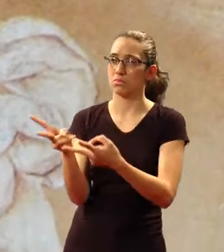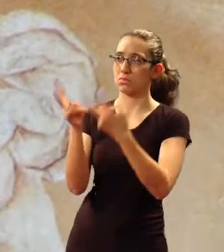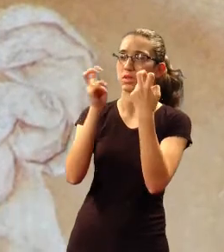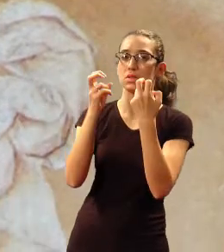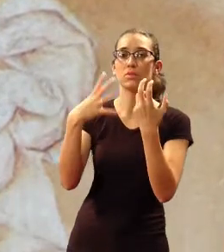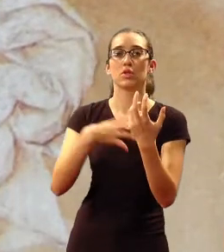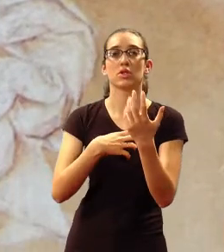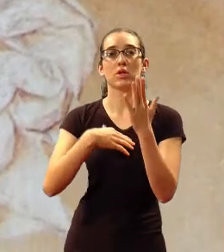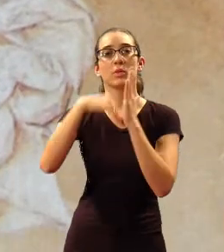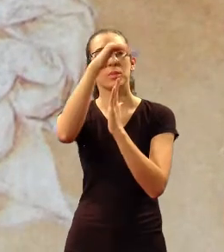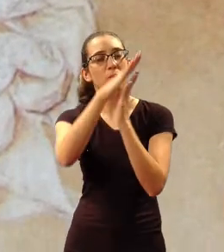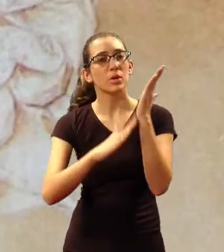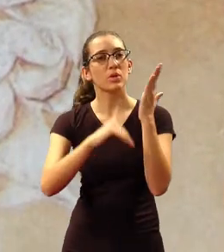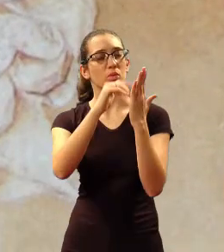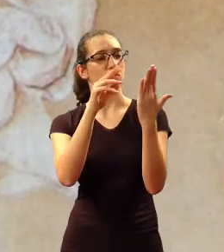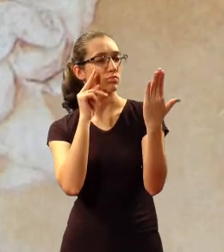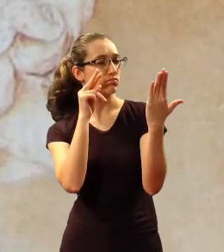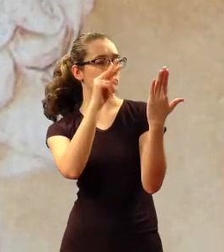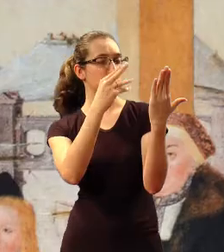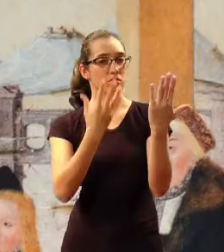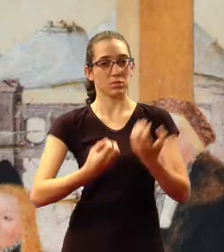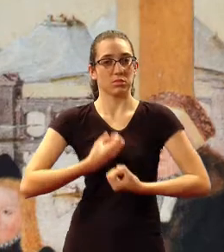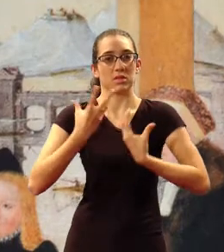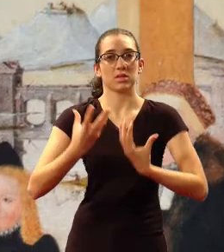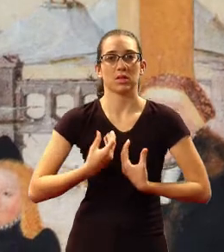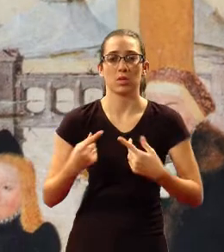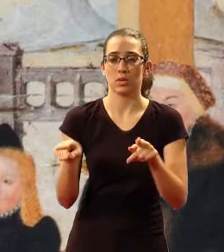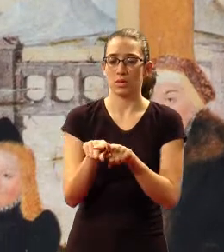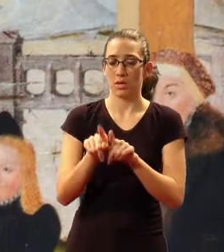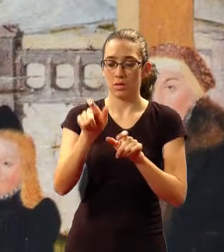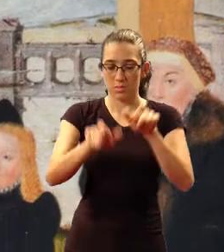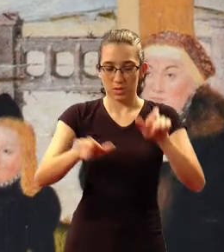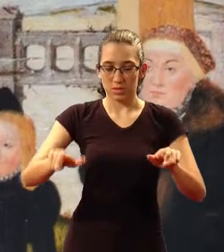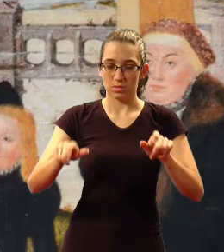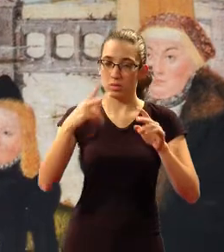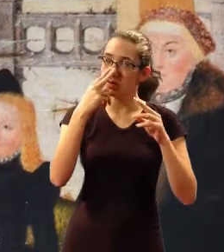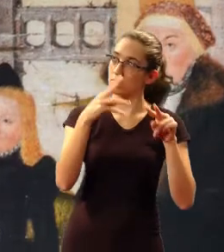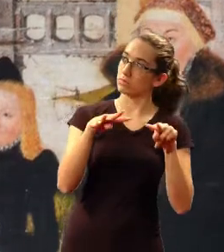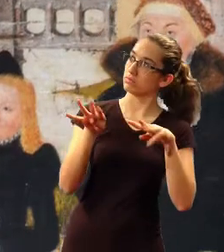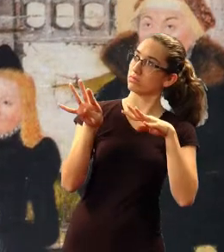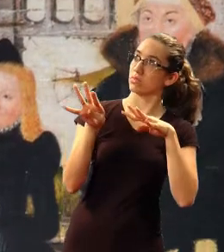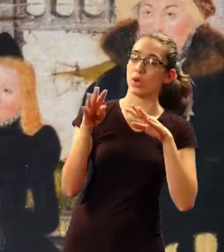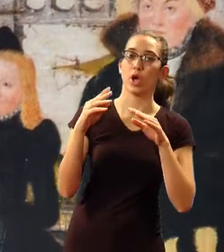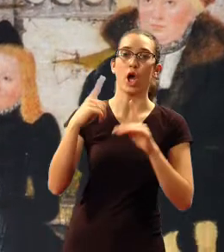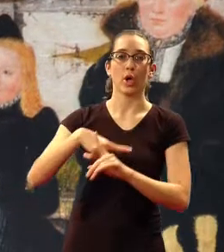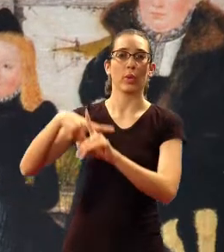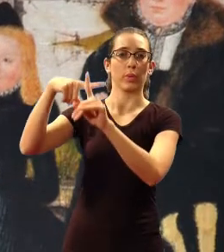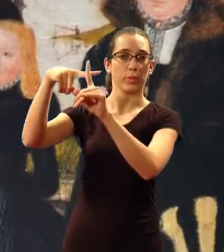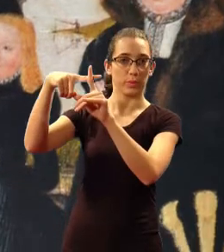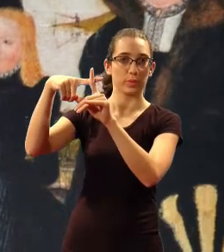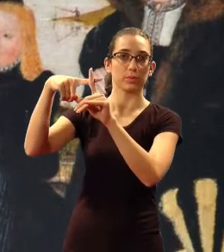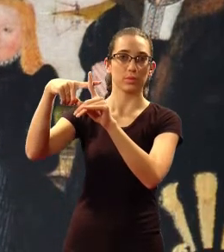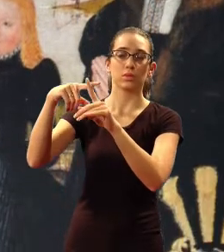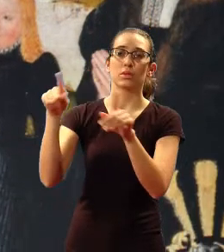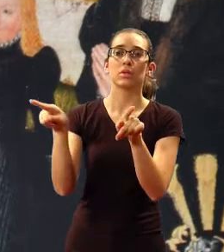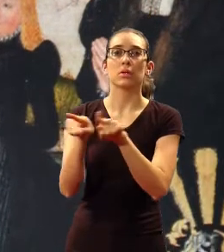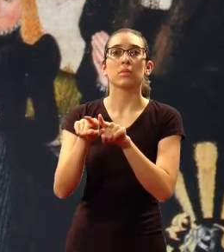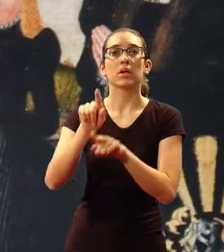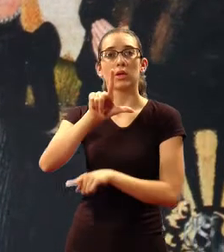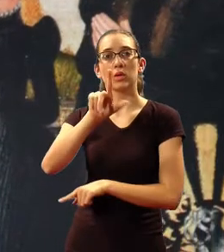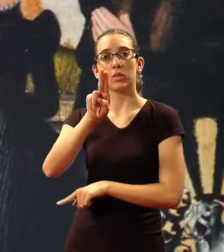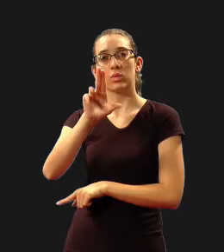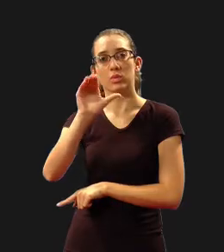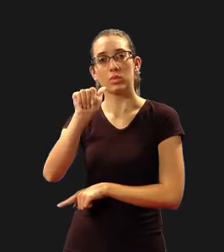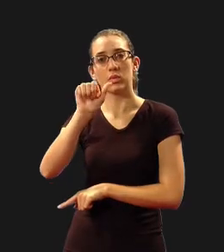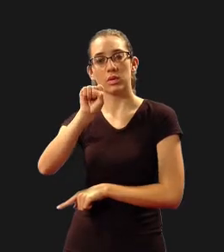vê na expressão das pinturas, isso se vê na posição das pessoas frente à cruz, isso se vê no significado que